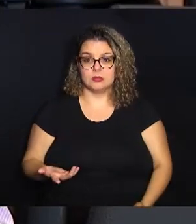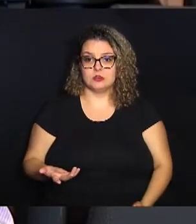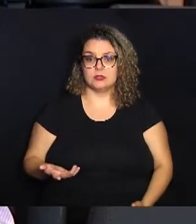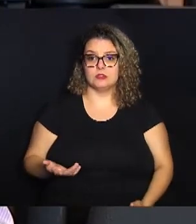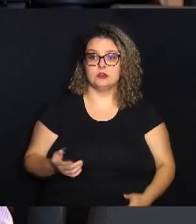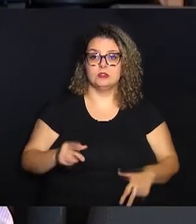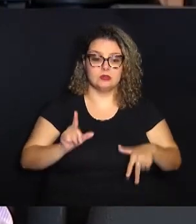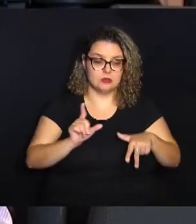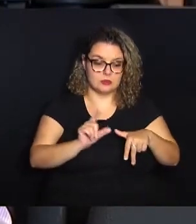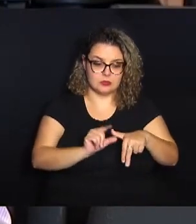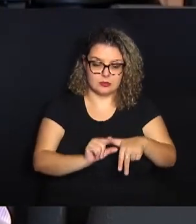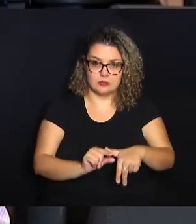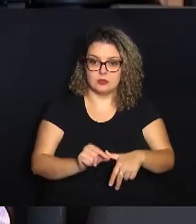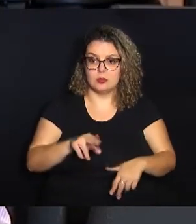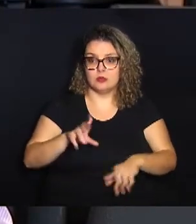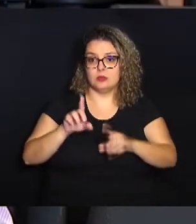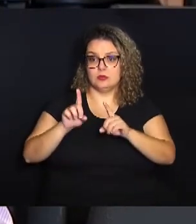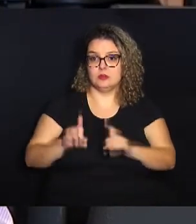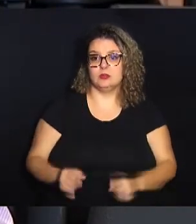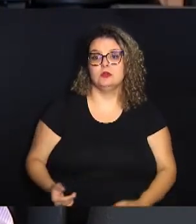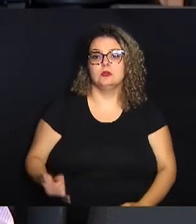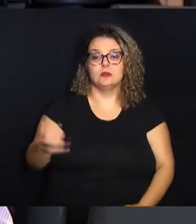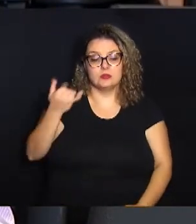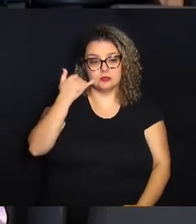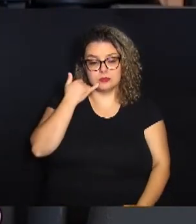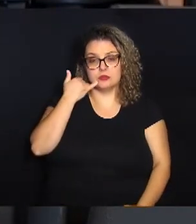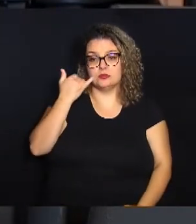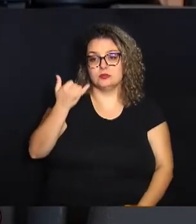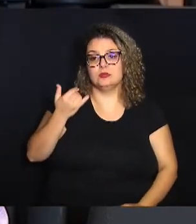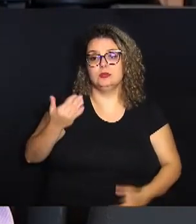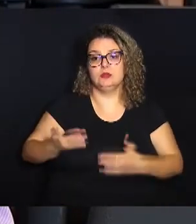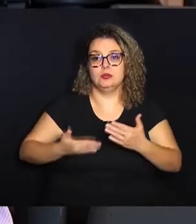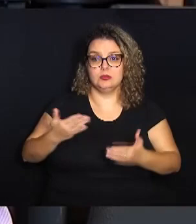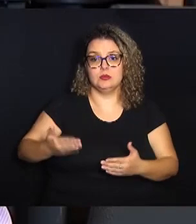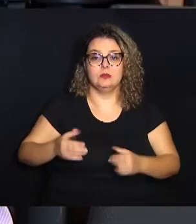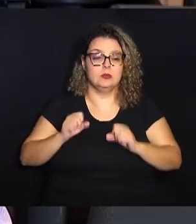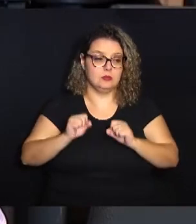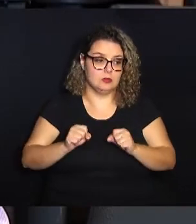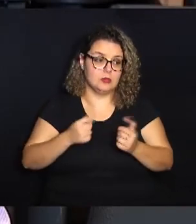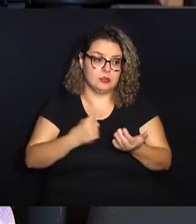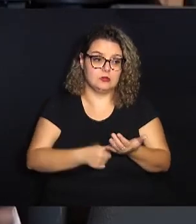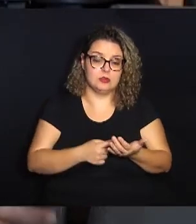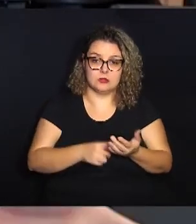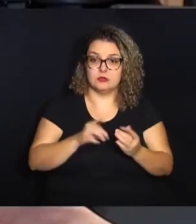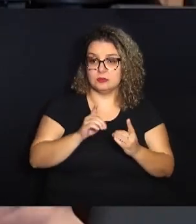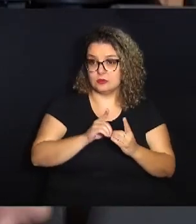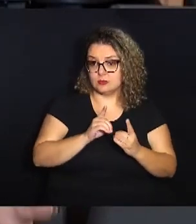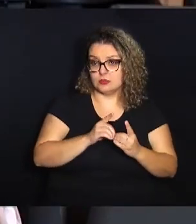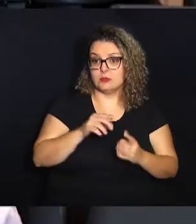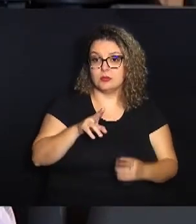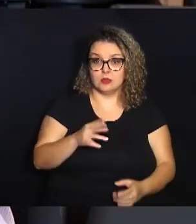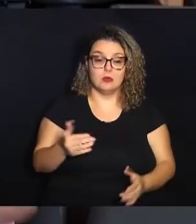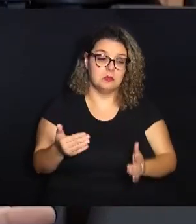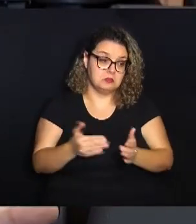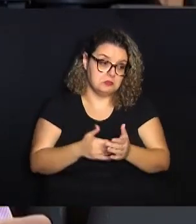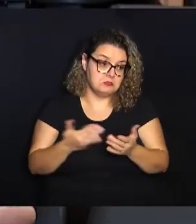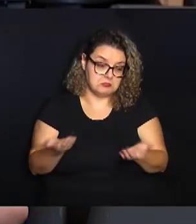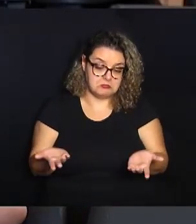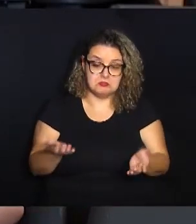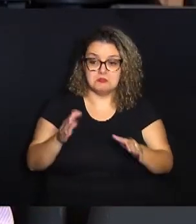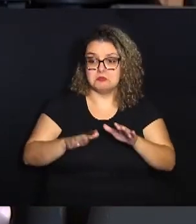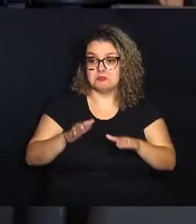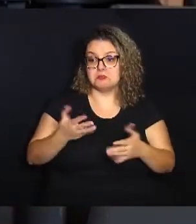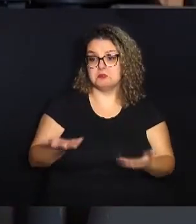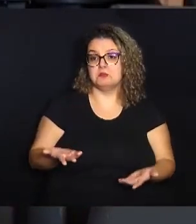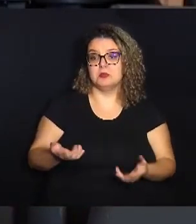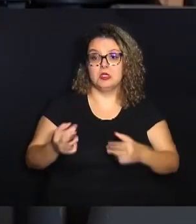mobilidade reduzida ou com deficiência chama o serviço para poder fazer o atendimento, ou até, dependendo